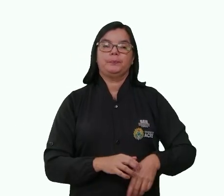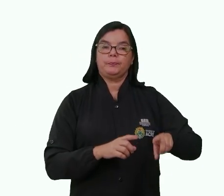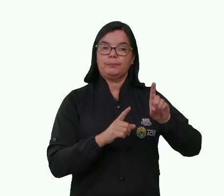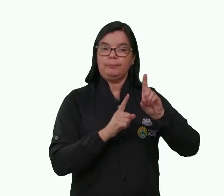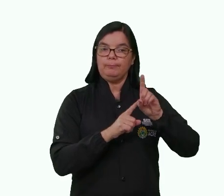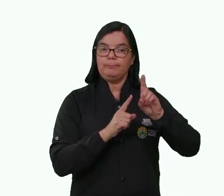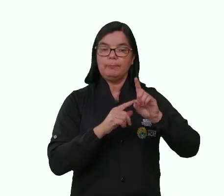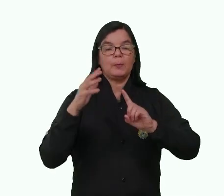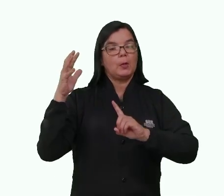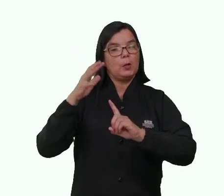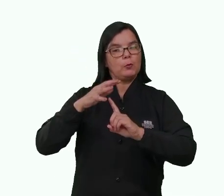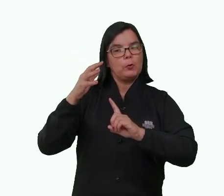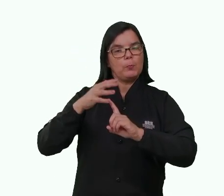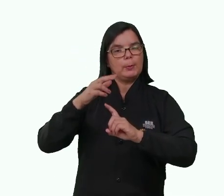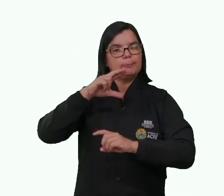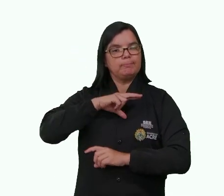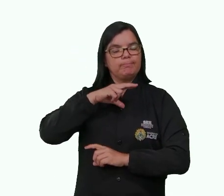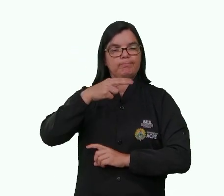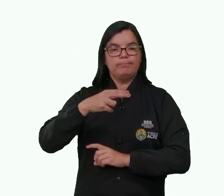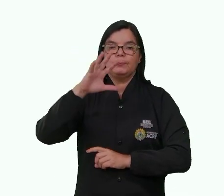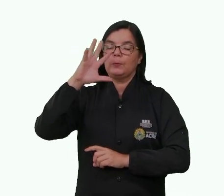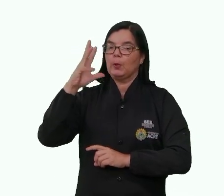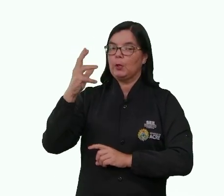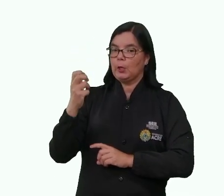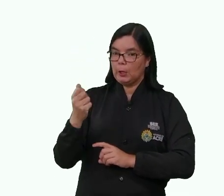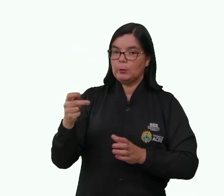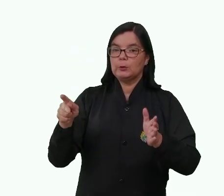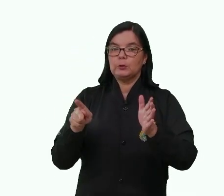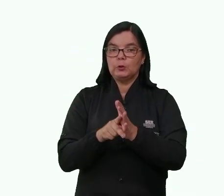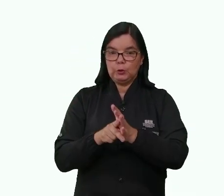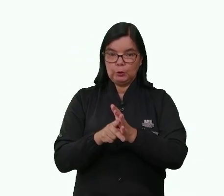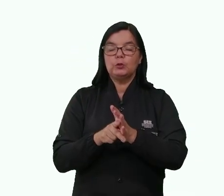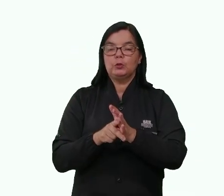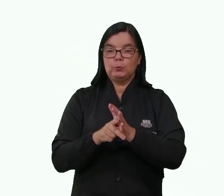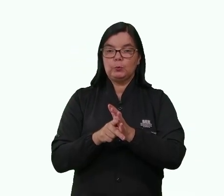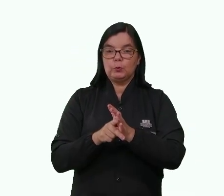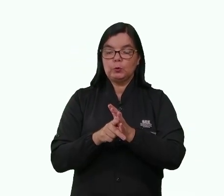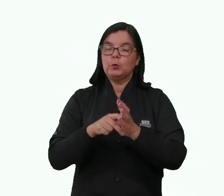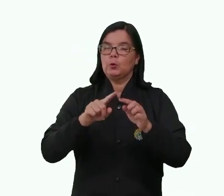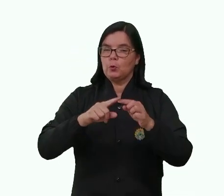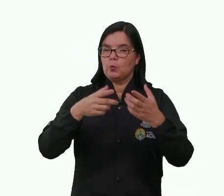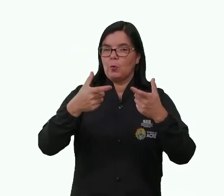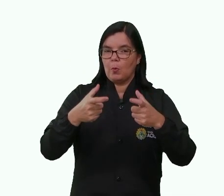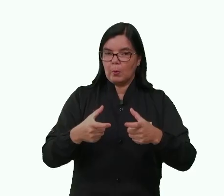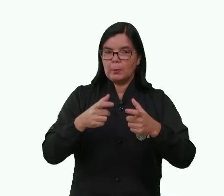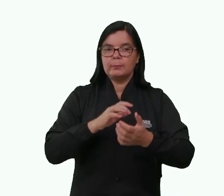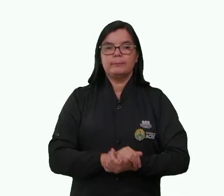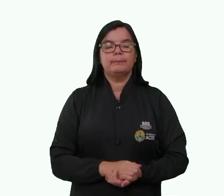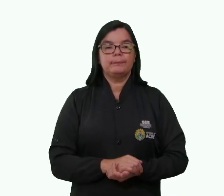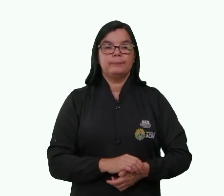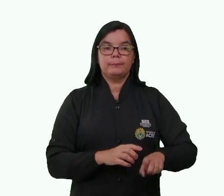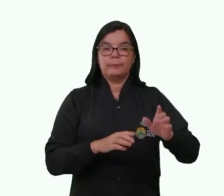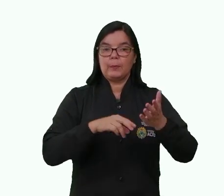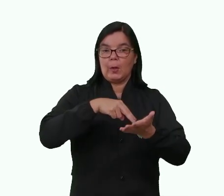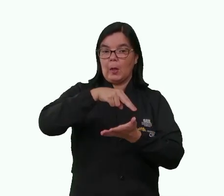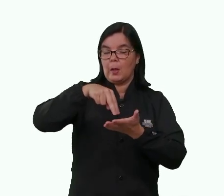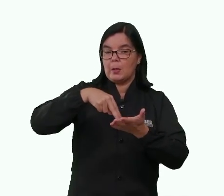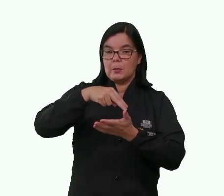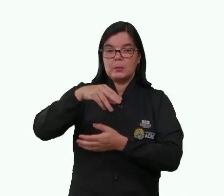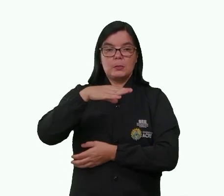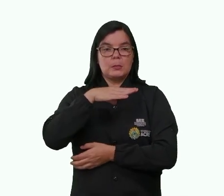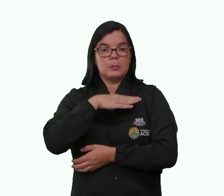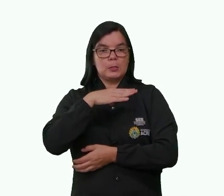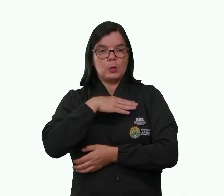Letra D, as influências portuguesas e africanas típicas do litoral? Letra E,